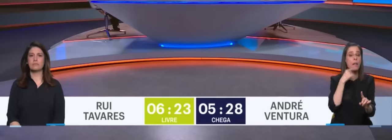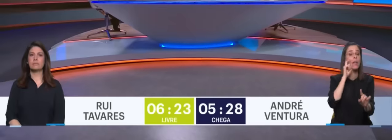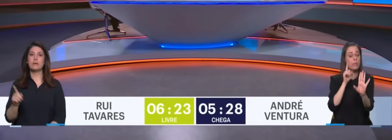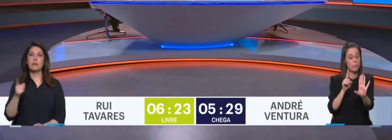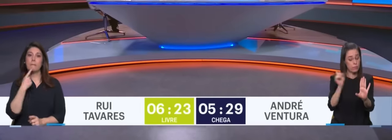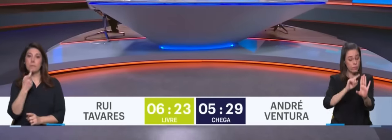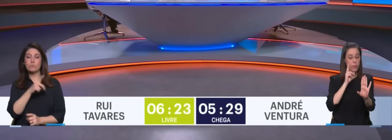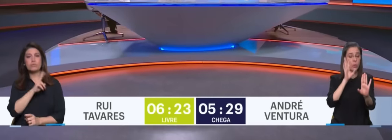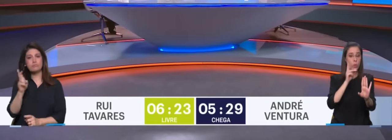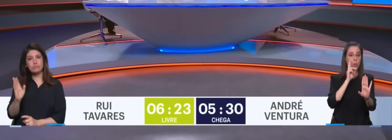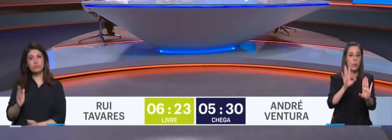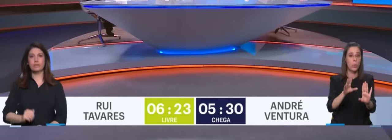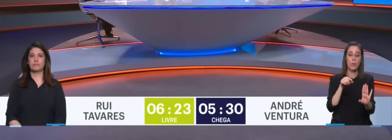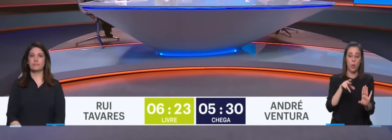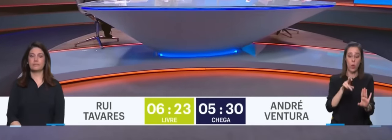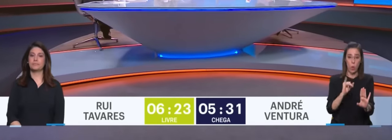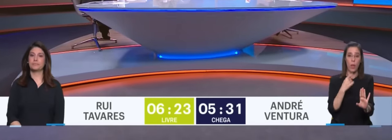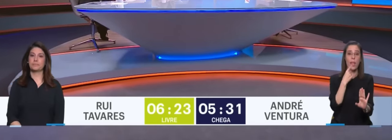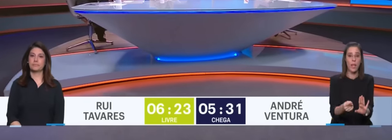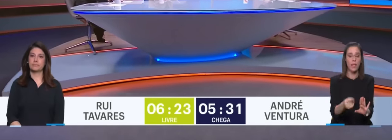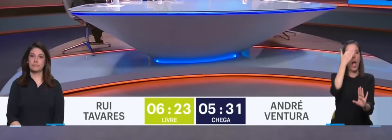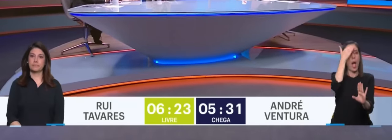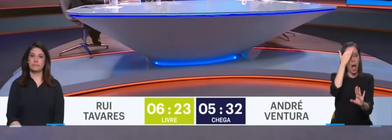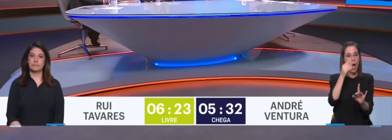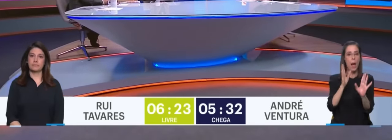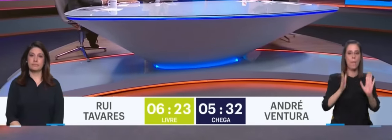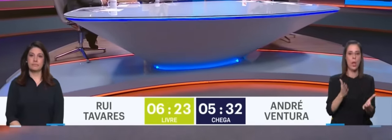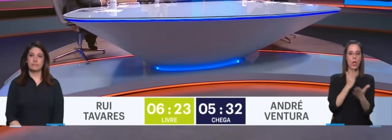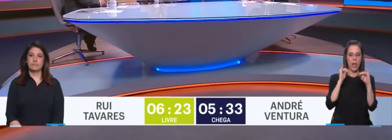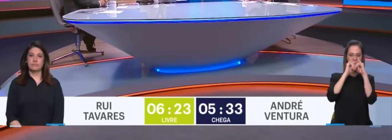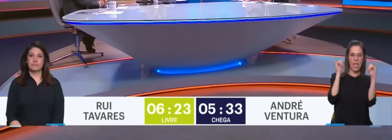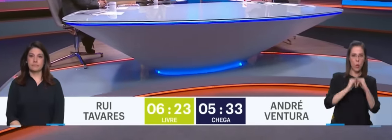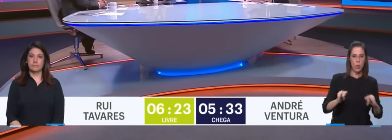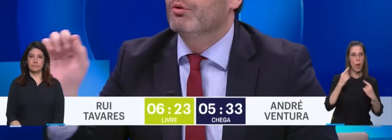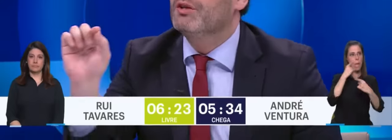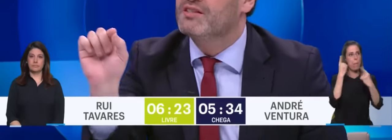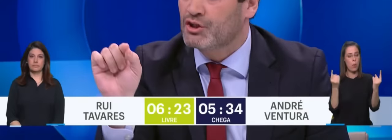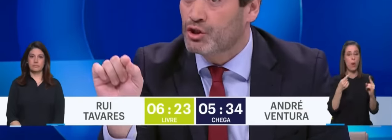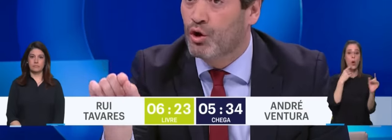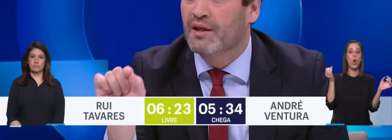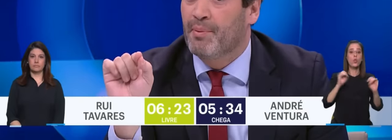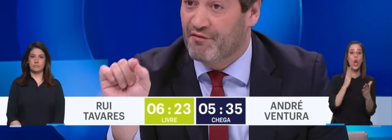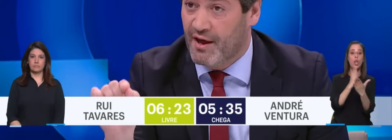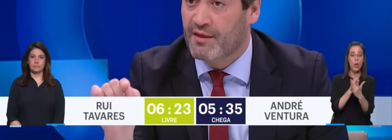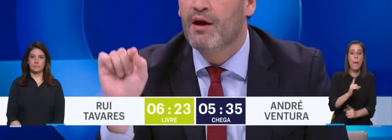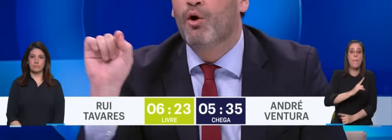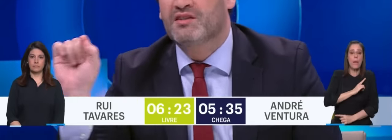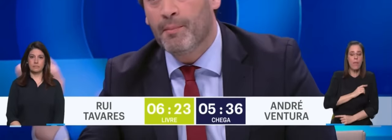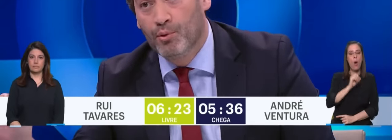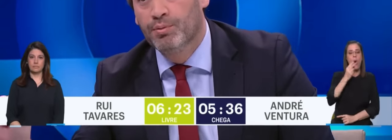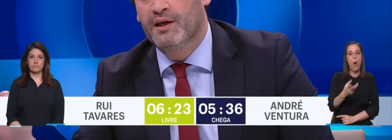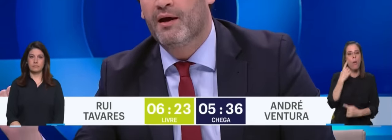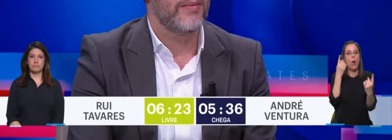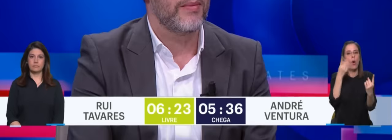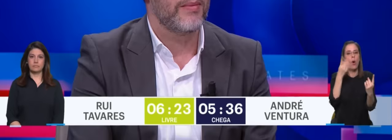a essa questão and descul vares disse que acha que deve haver escolas internacionais públicas não disse se esta escola é privada ou se